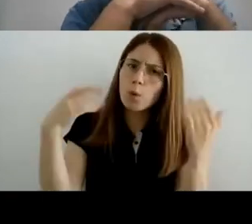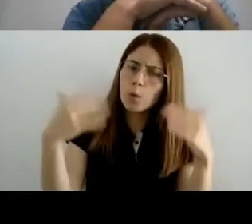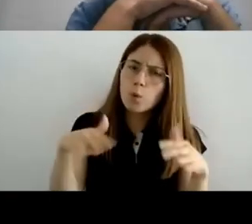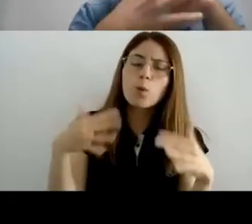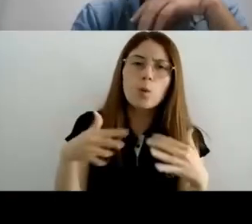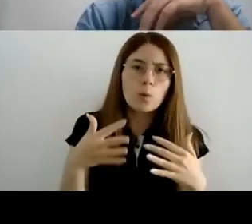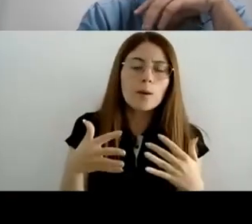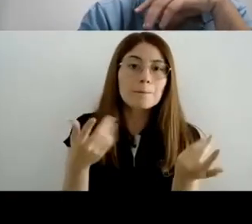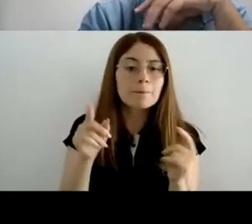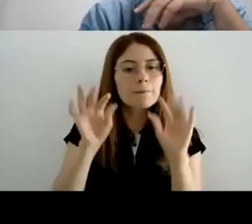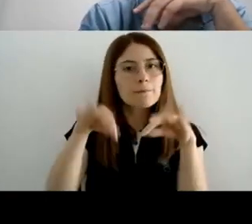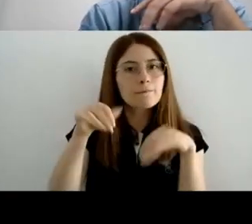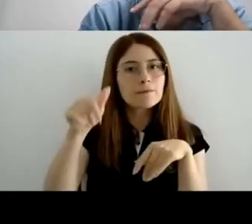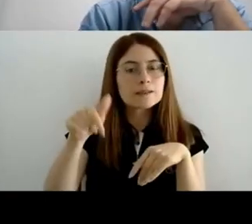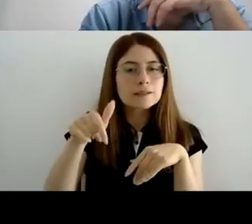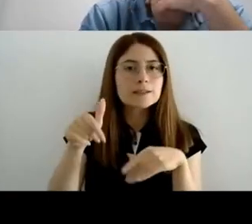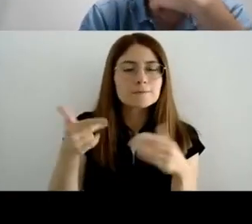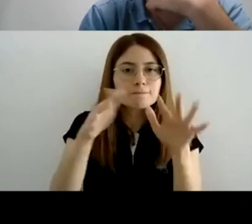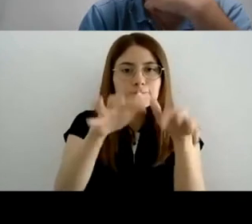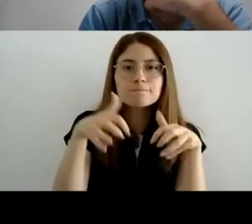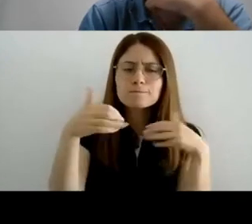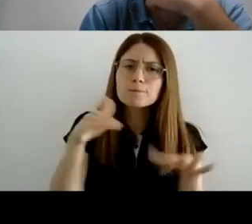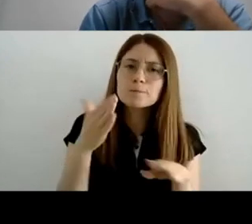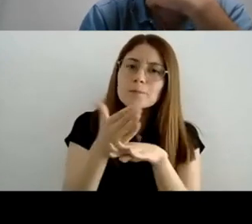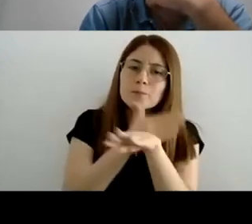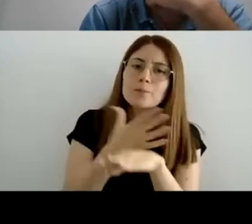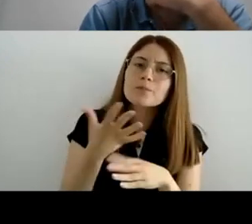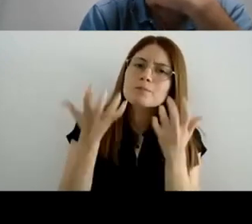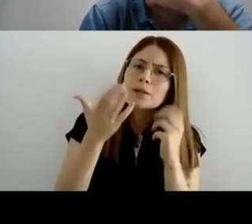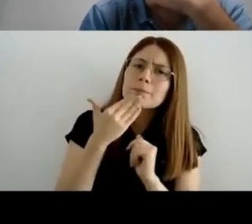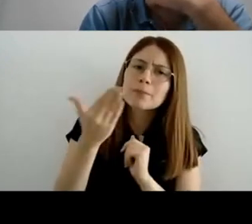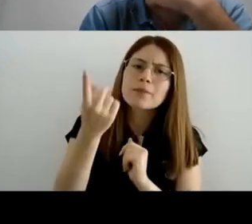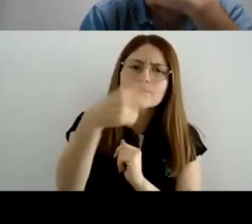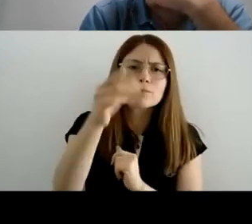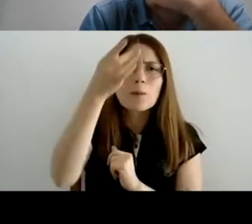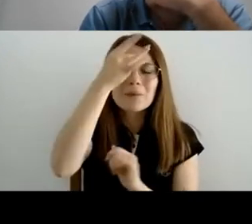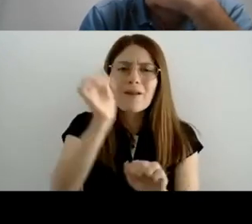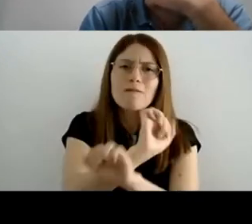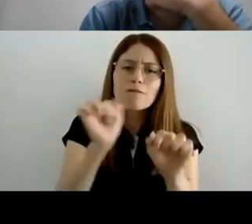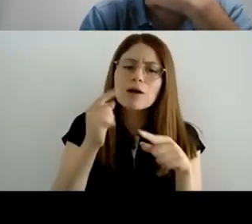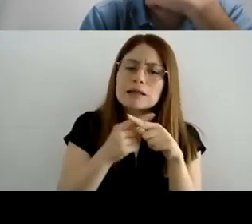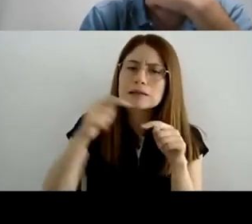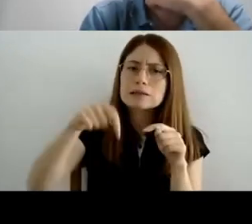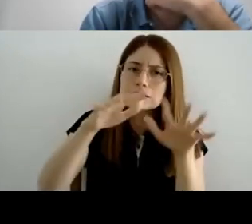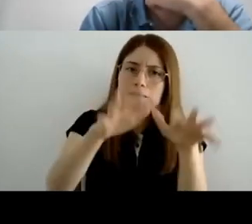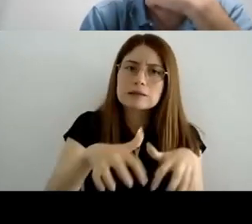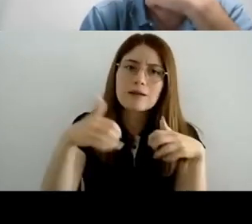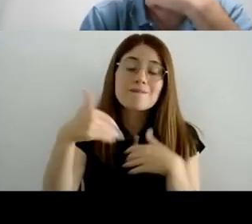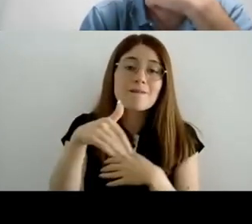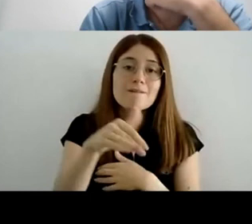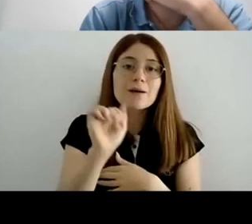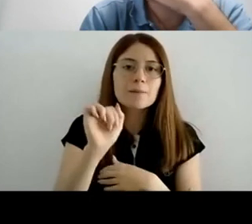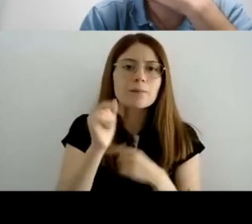por encerrada esta sessão, mas não sem antes solicitar que nos deem a vossa opinião sobre o interesse da mesma. Vai aparecer um